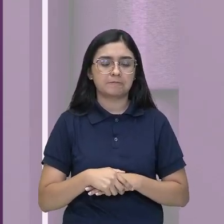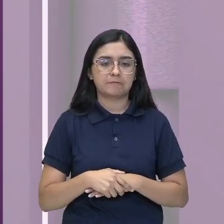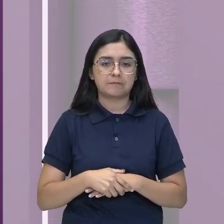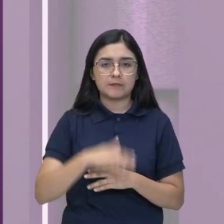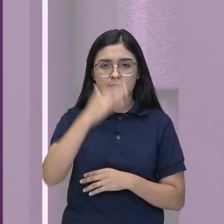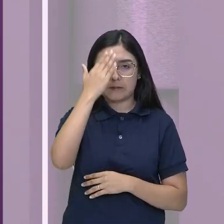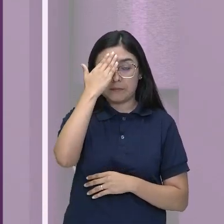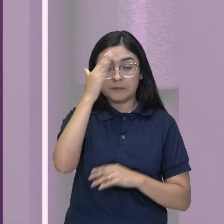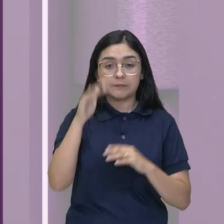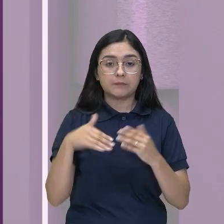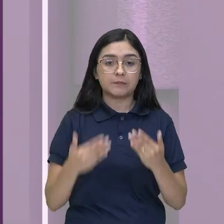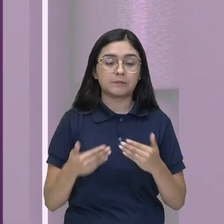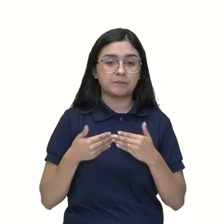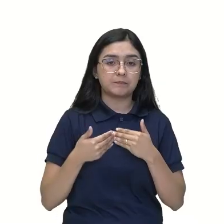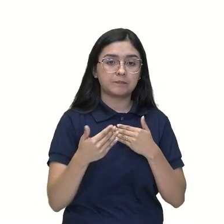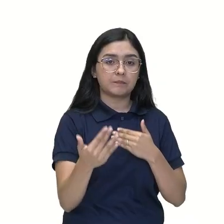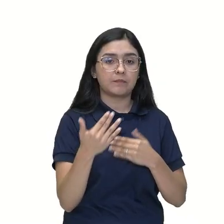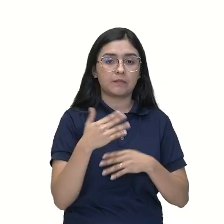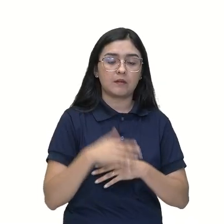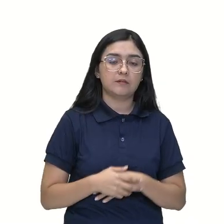Vamos seguindo.